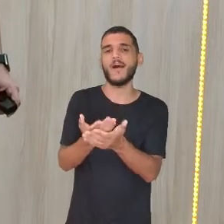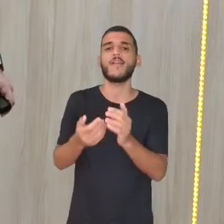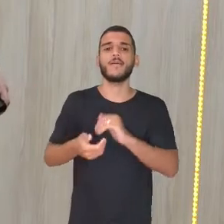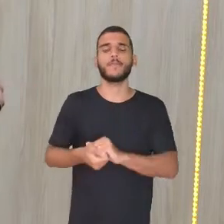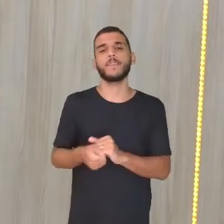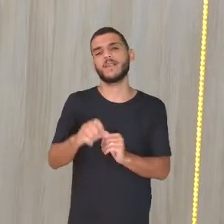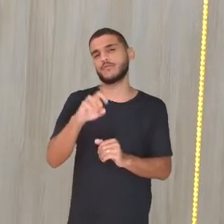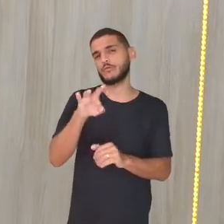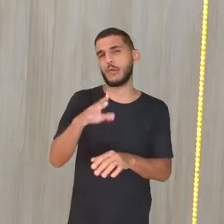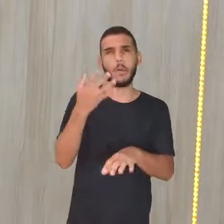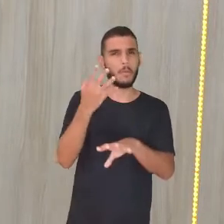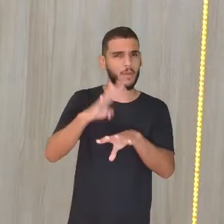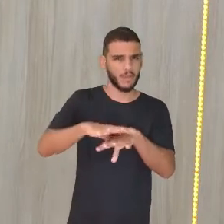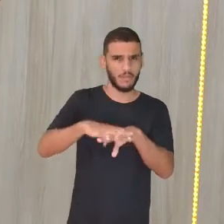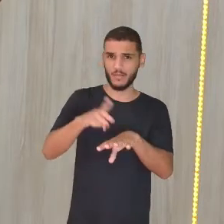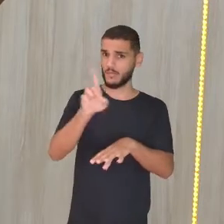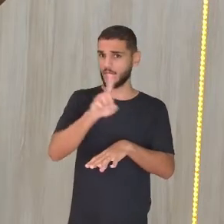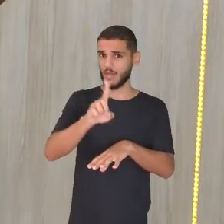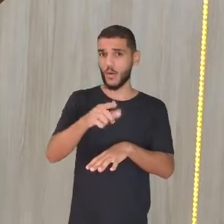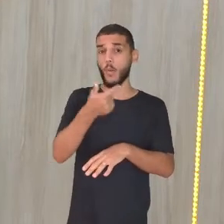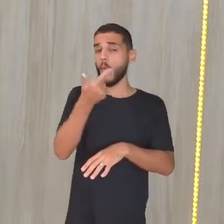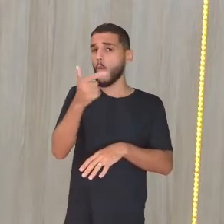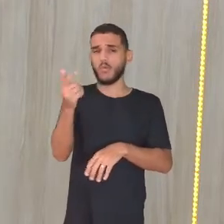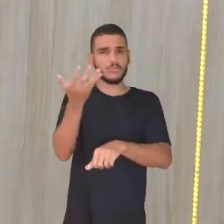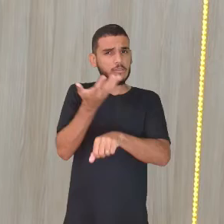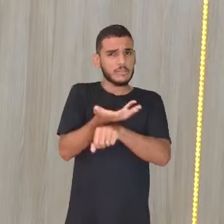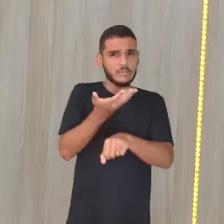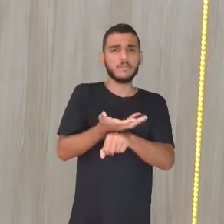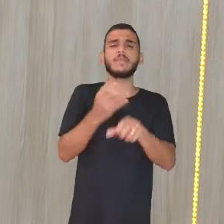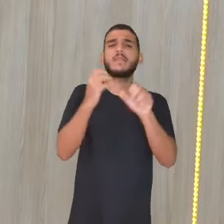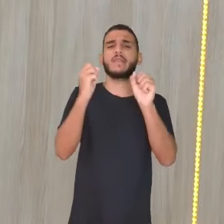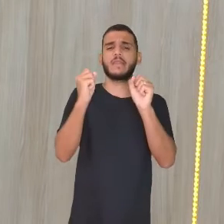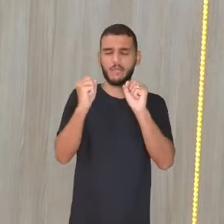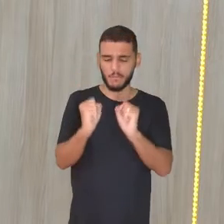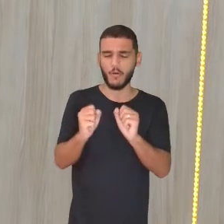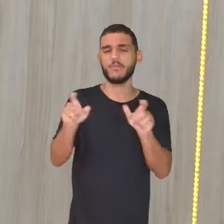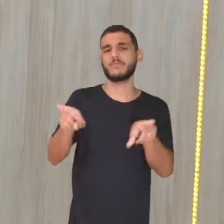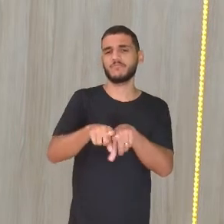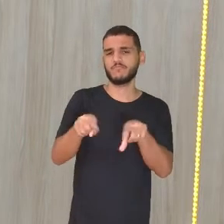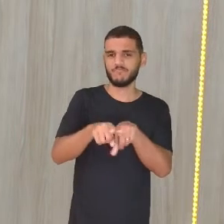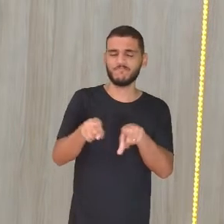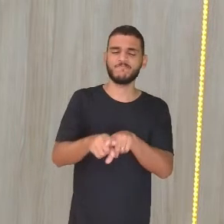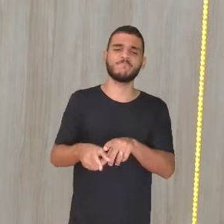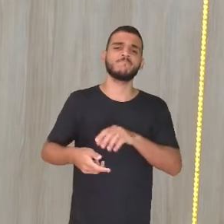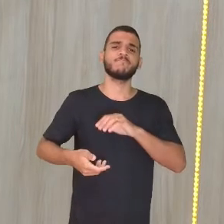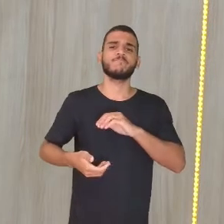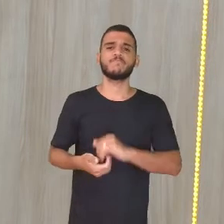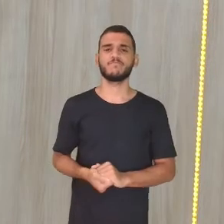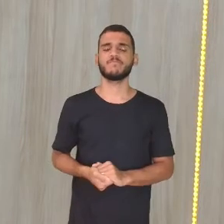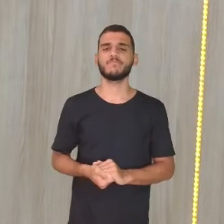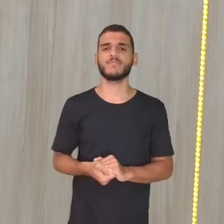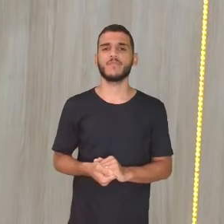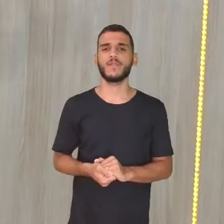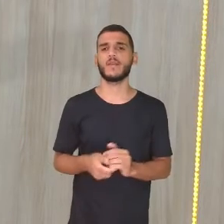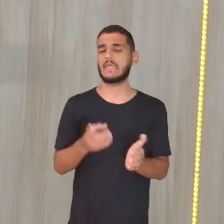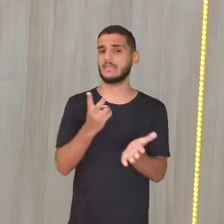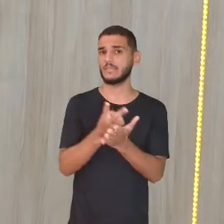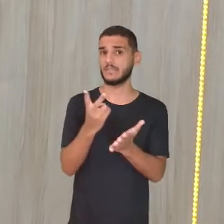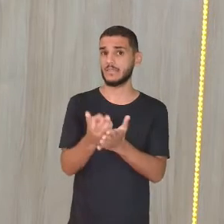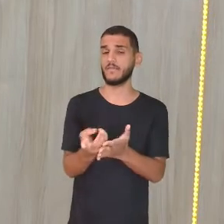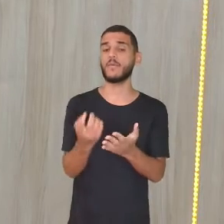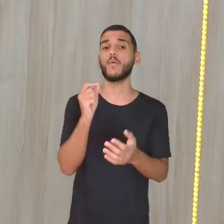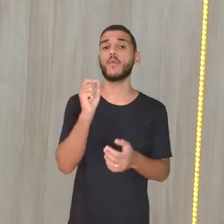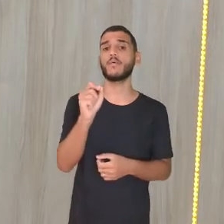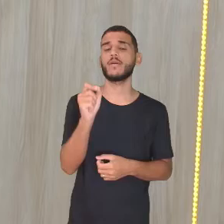mas também de todas as outras disciplinas. Você pode também, como eu sempre falo aqui, sempre voltar,